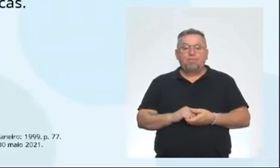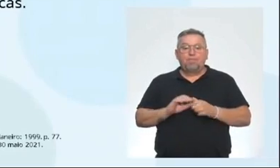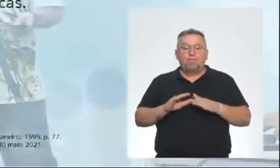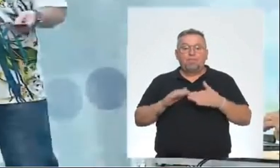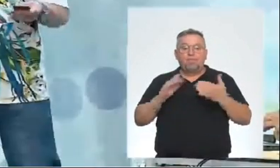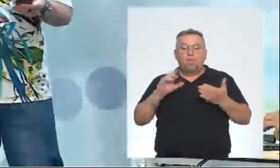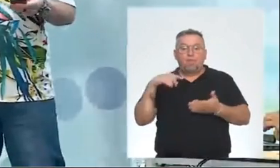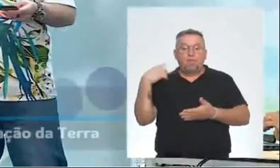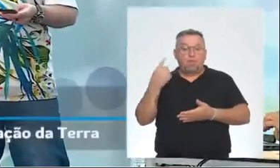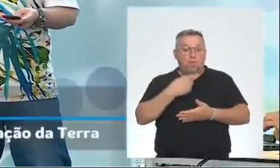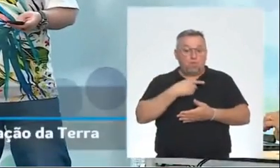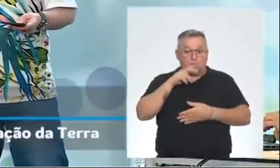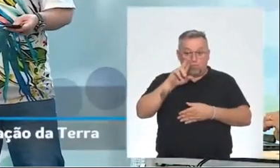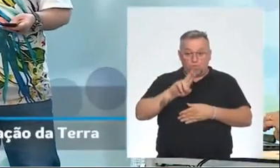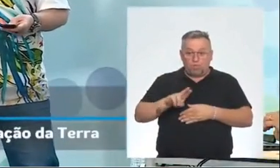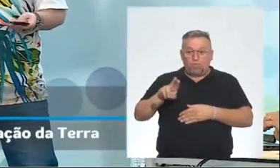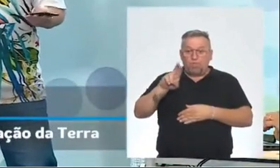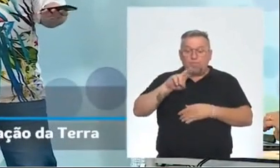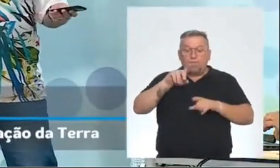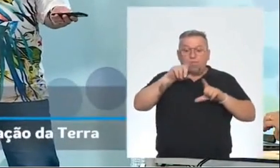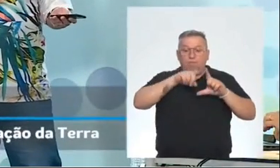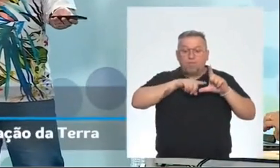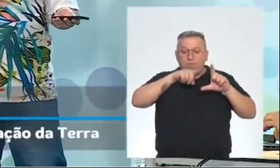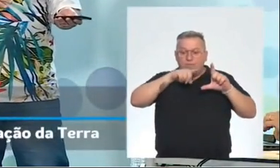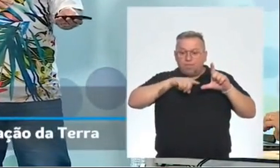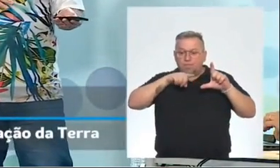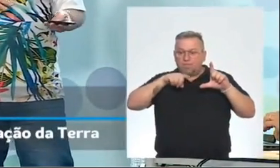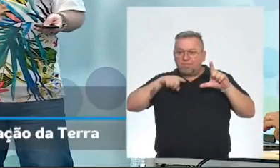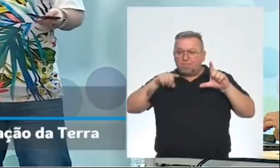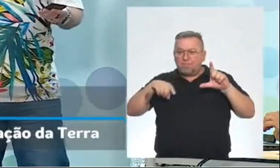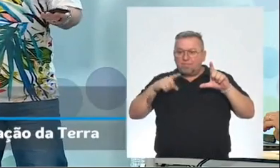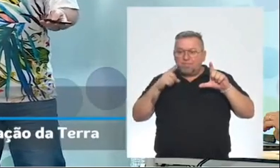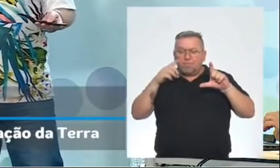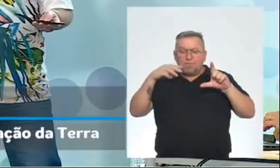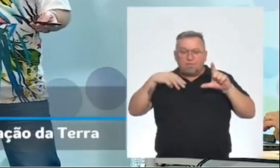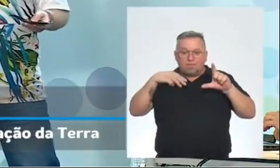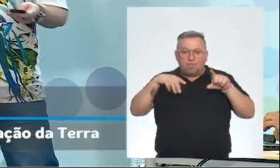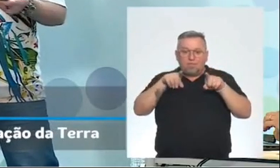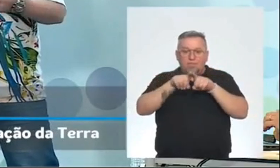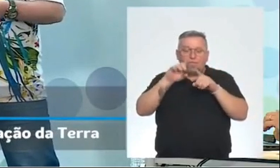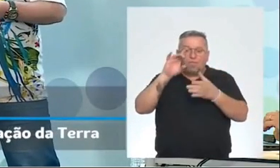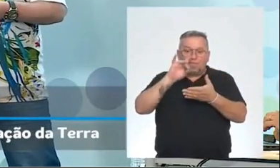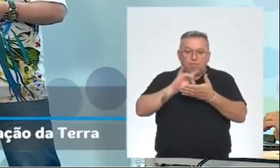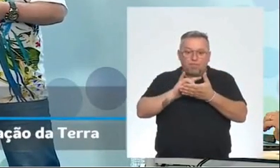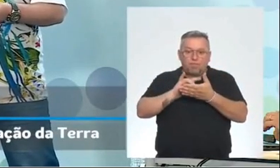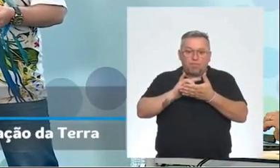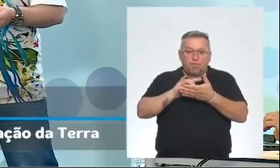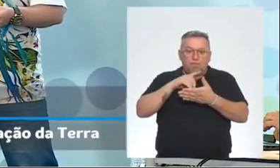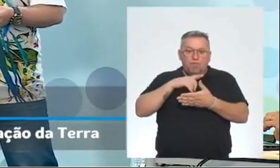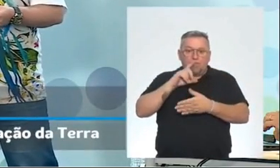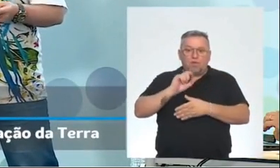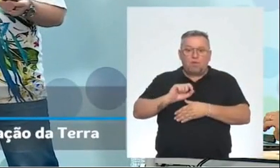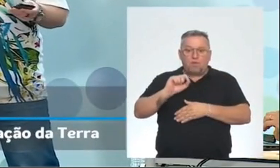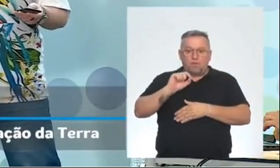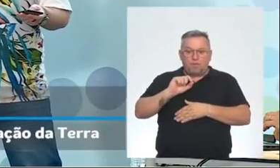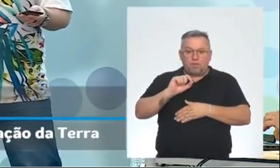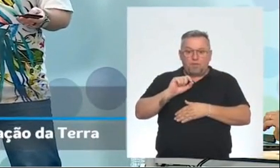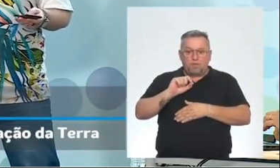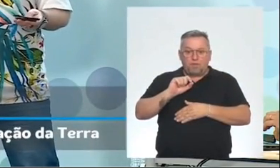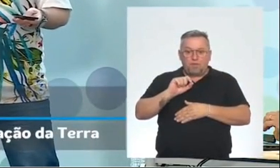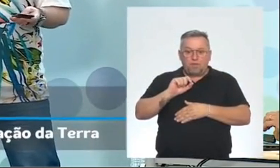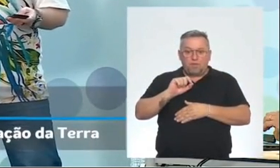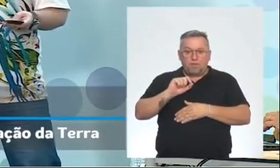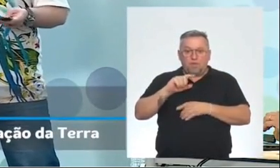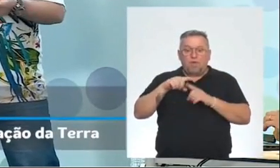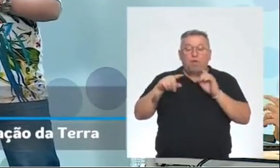nós utilizamos esse tipo de escala também, né, a cada 1 centímetro do real, passa-se aí, a cada 1